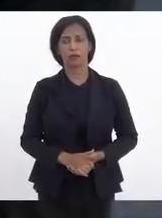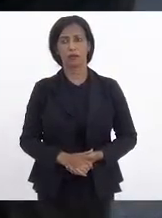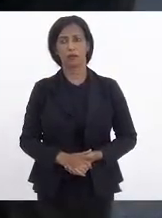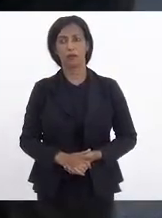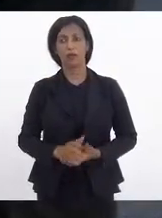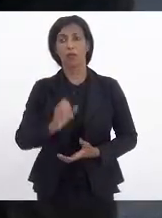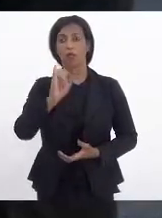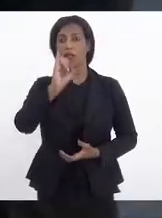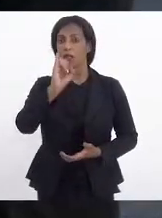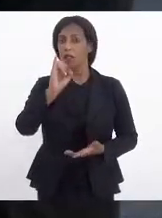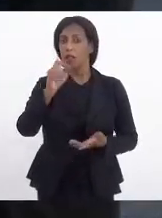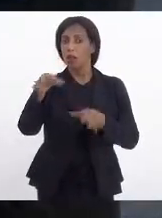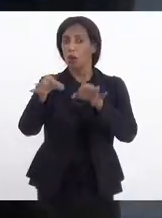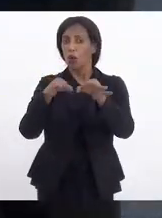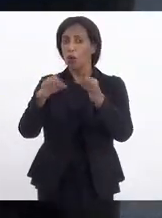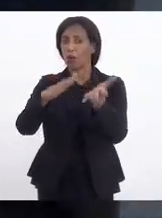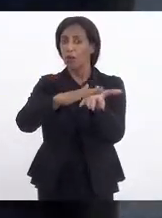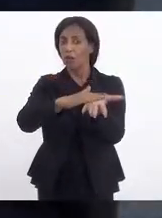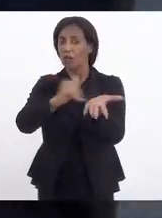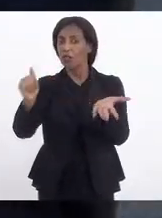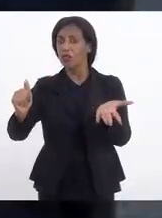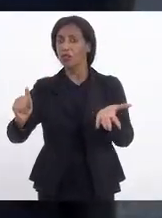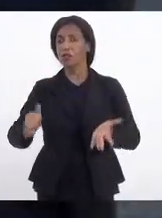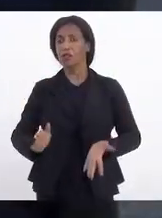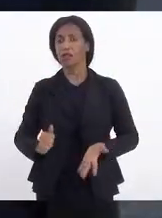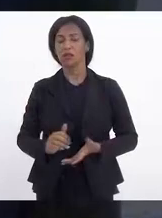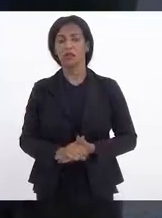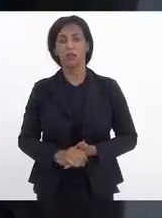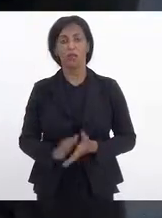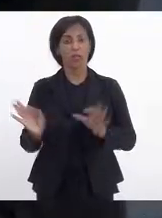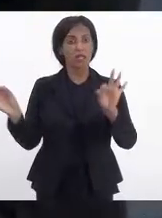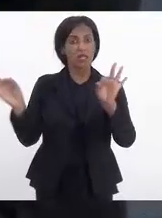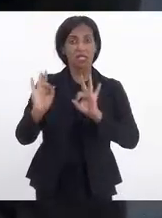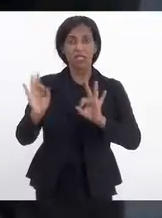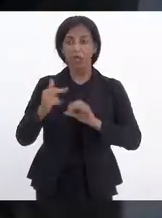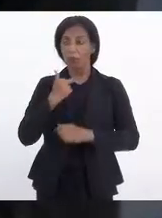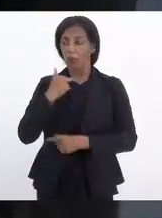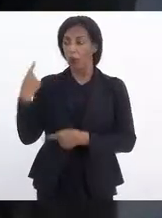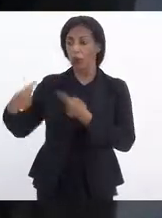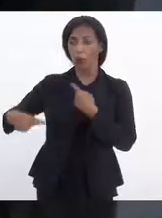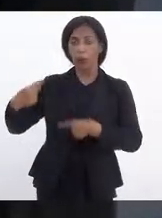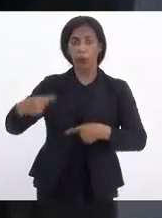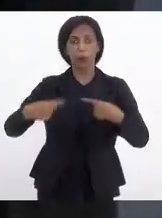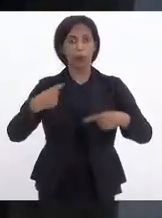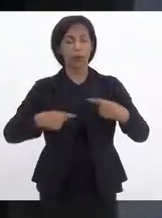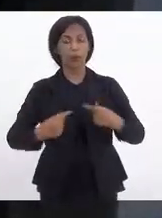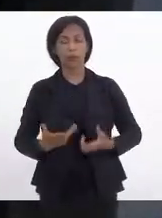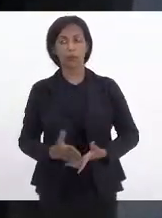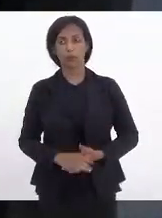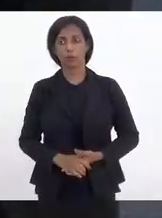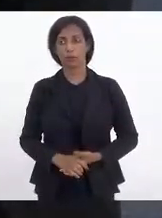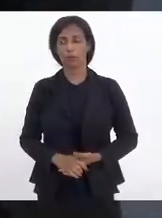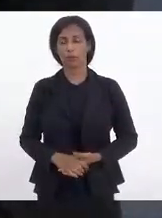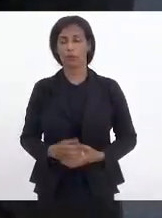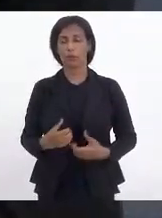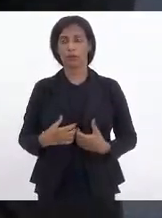e se não nojento quando saiu de pauta ninguém para poder nem discutir o